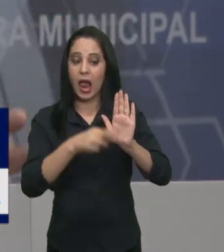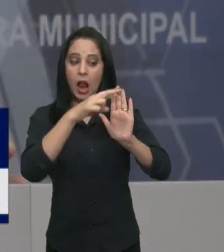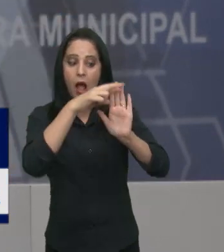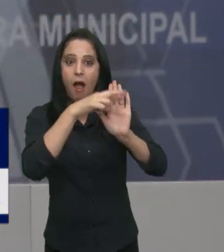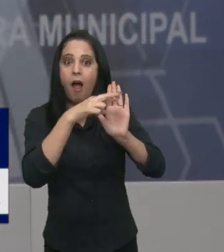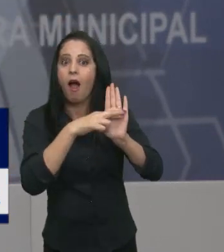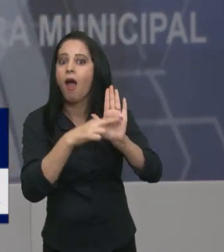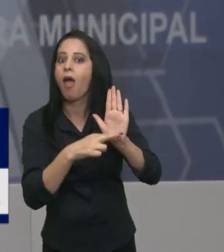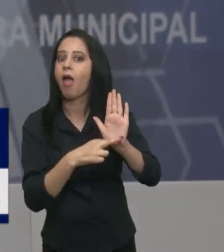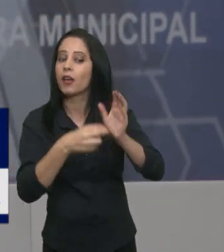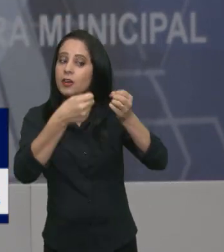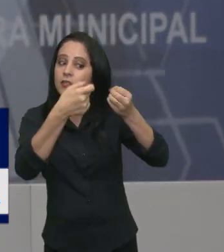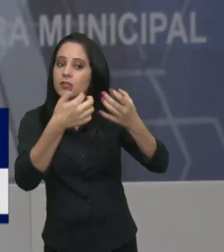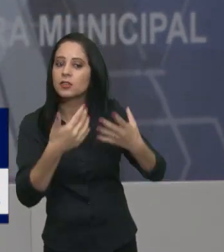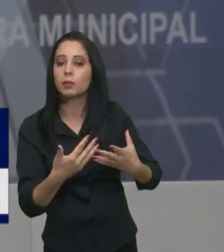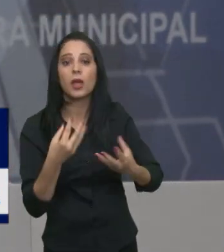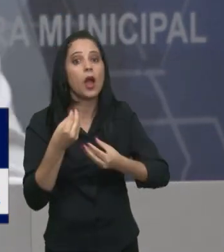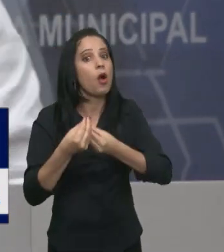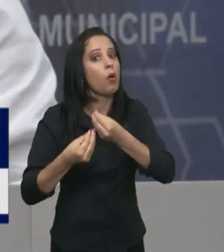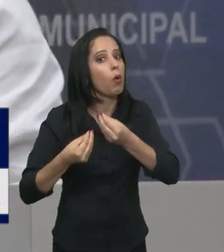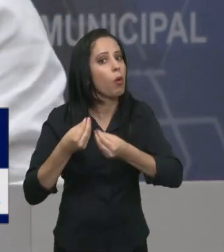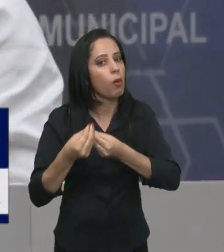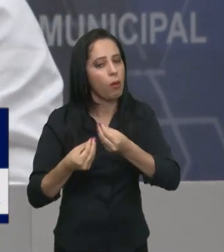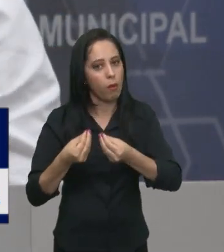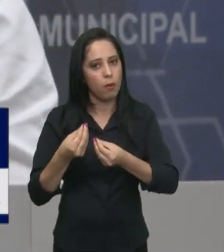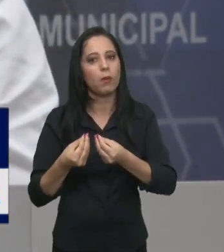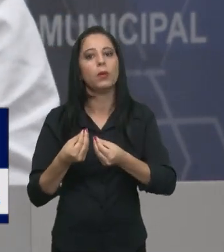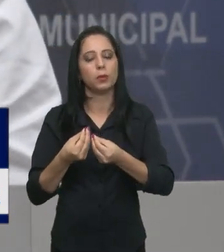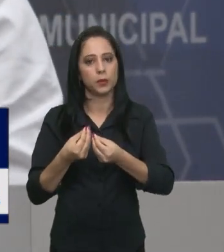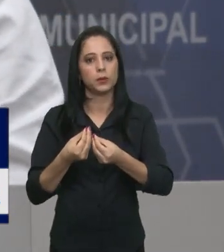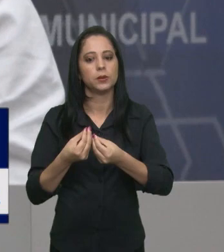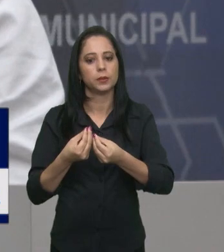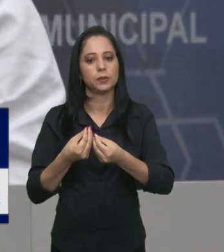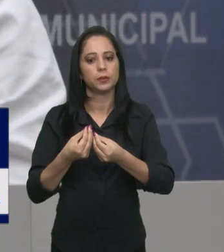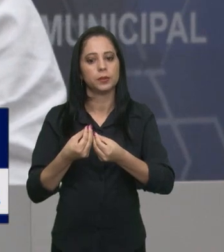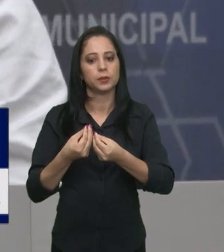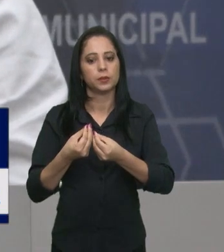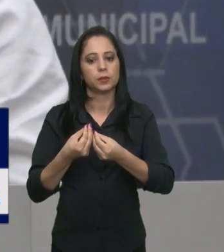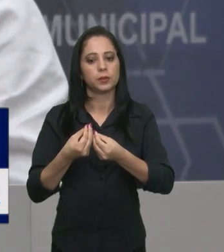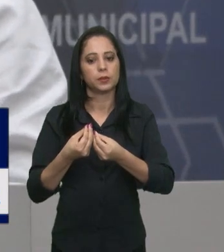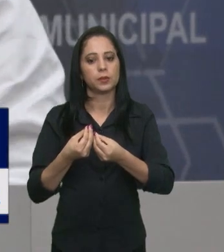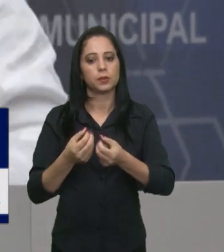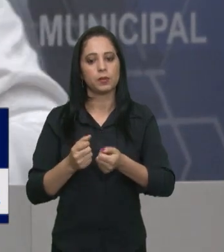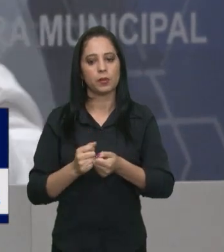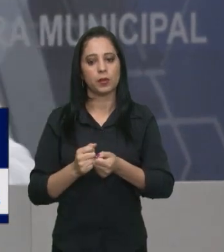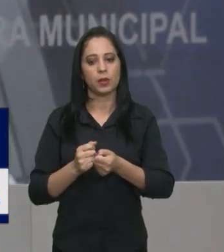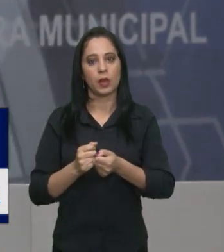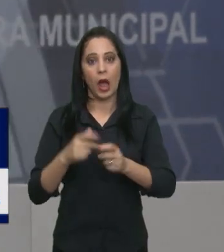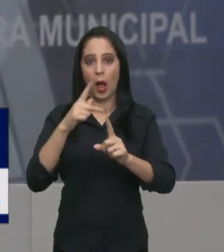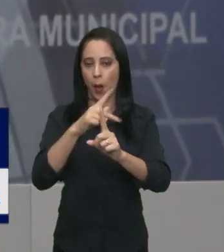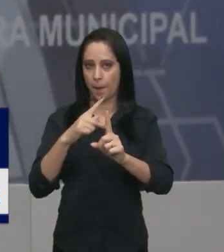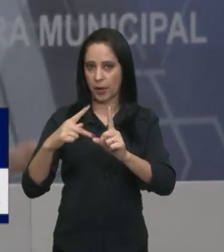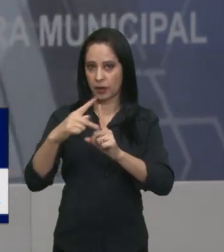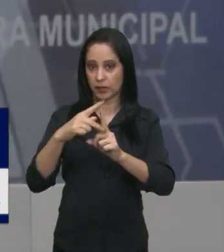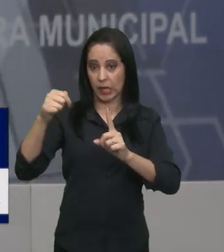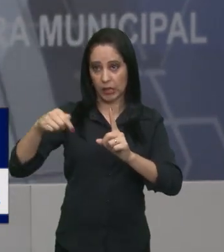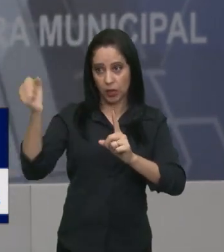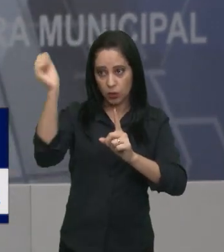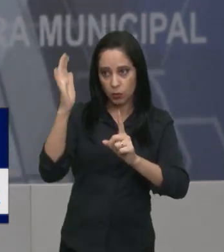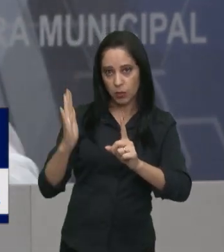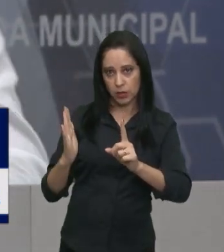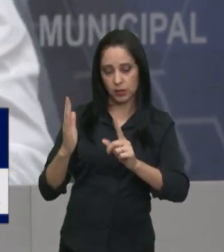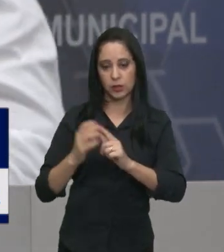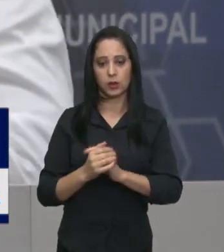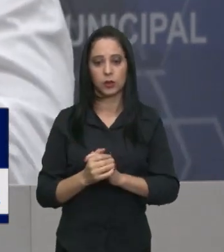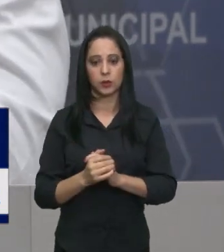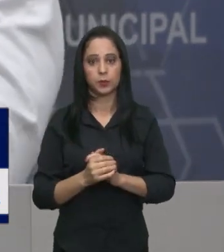regramento de como deve ser feito a questão da Previdência no Brasil.